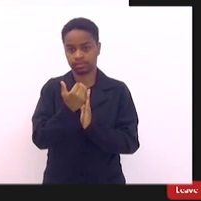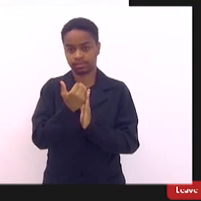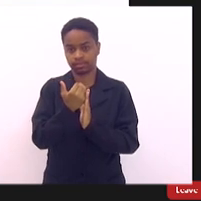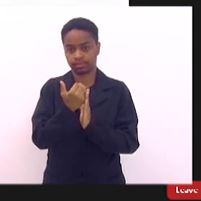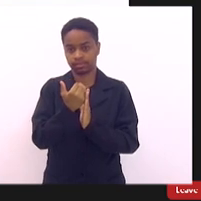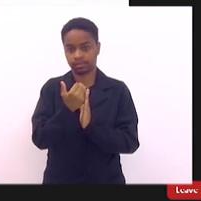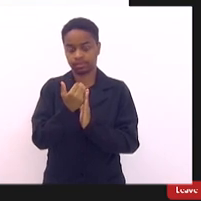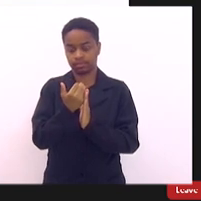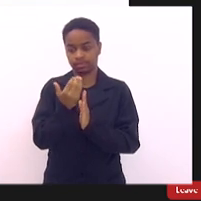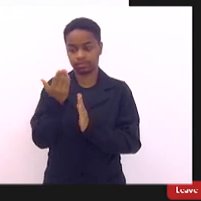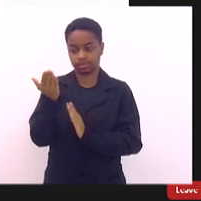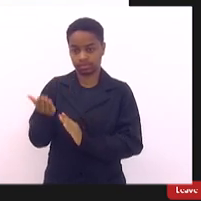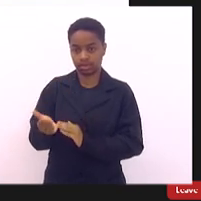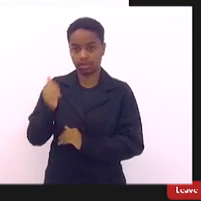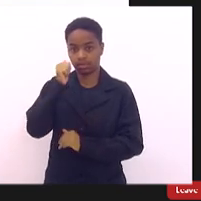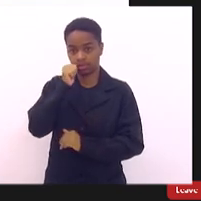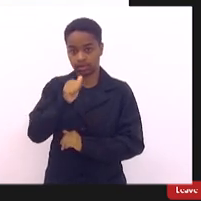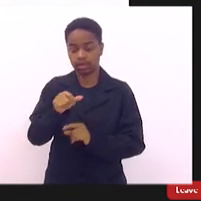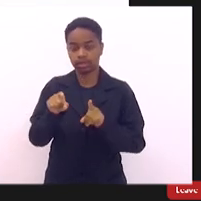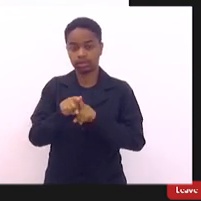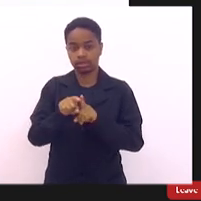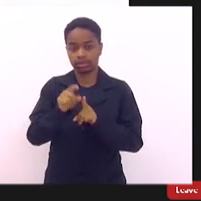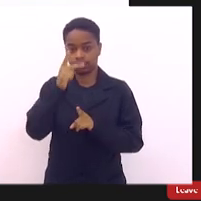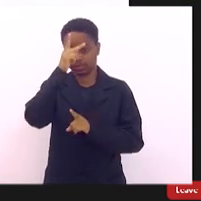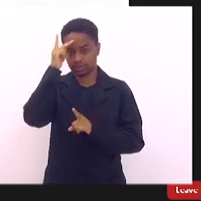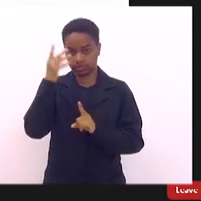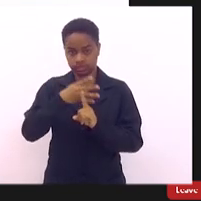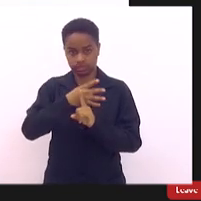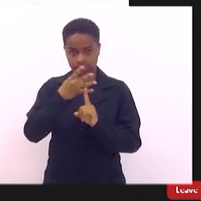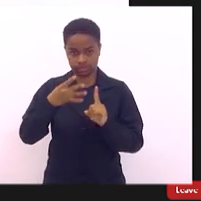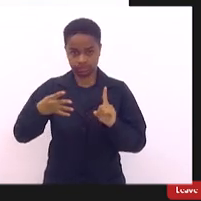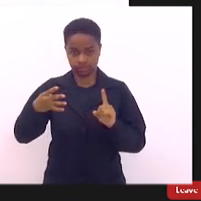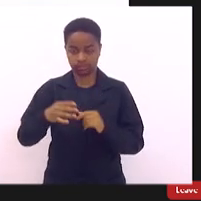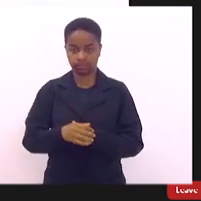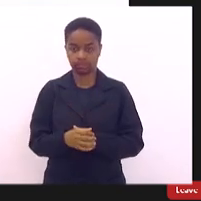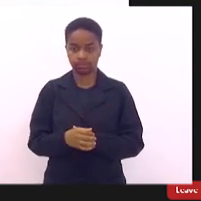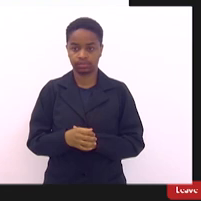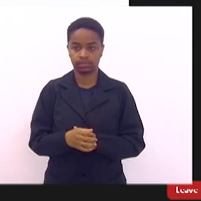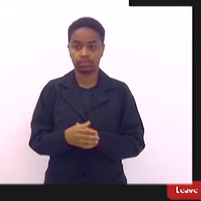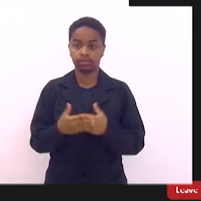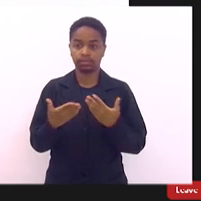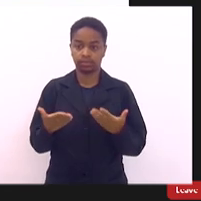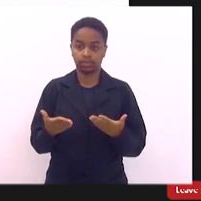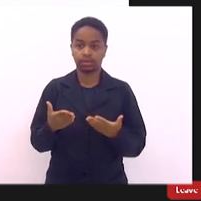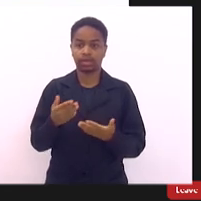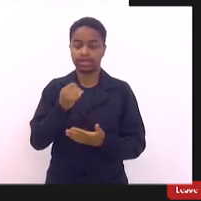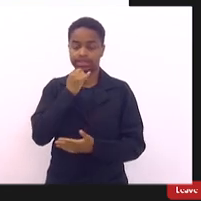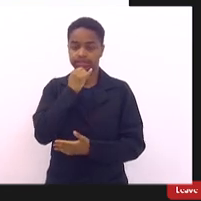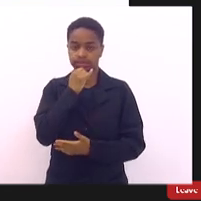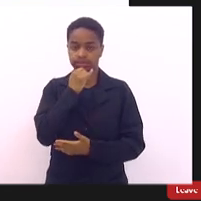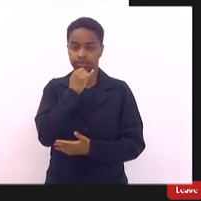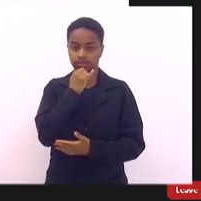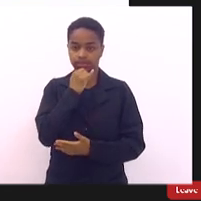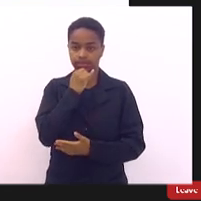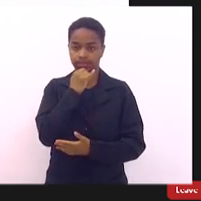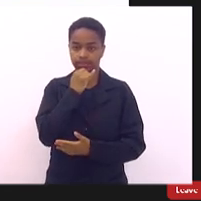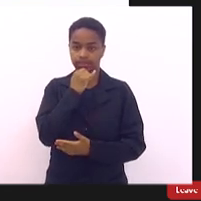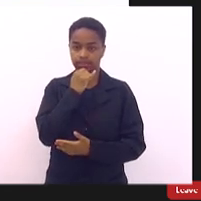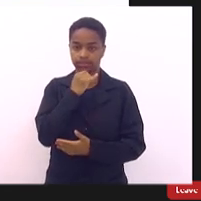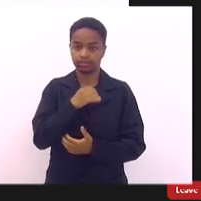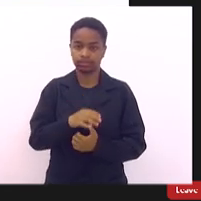nas mulheres e nas pessoas LGBT. Então, quando a gente está falando, por exemplo,